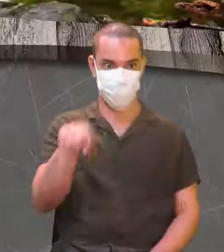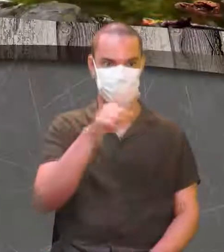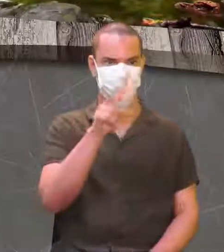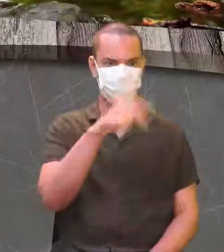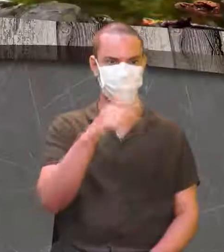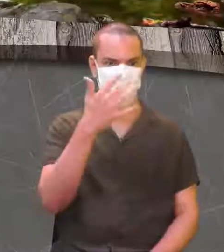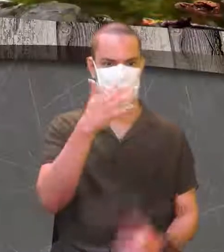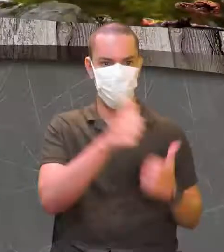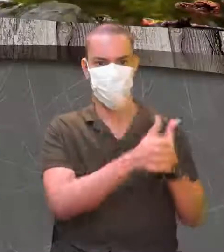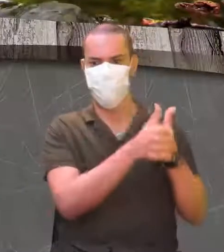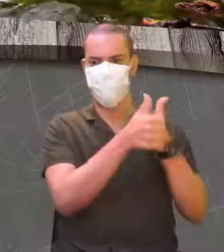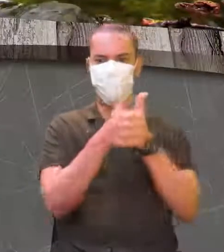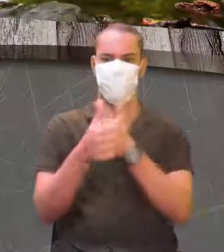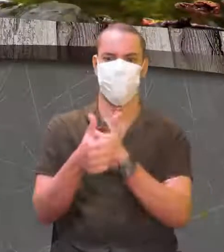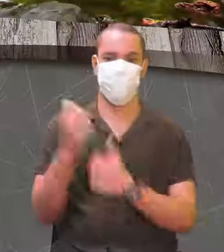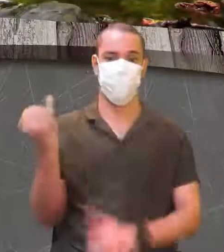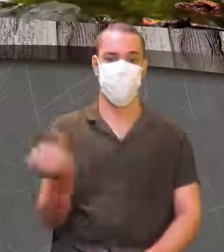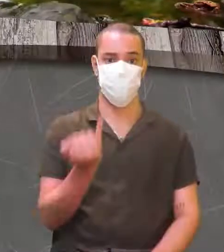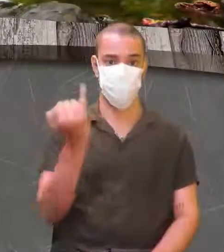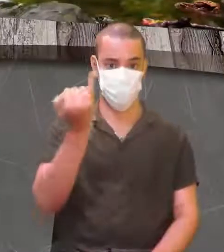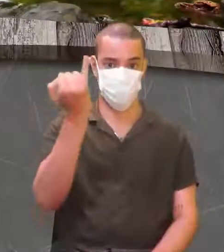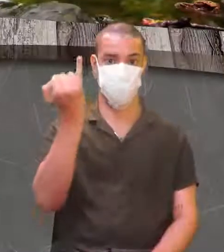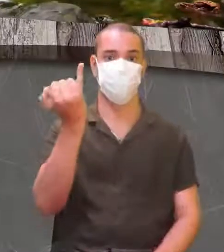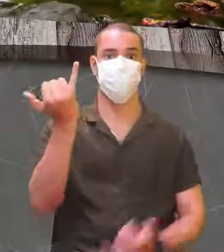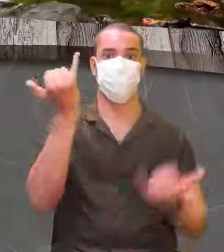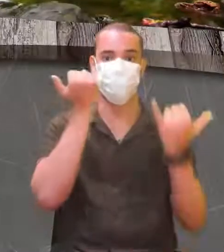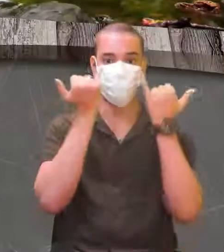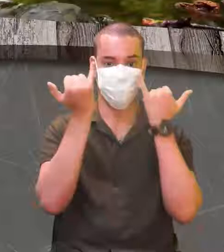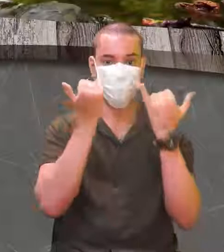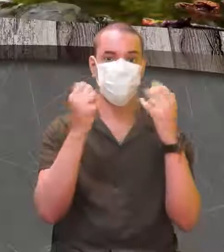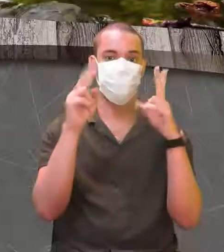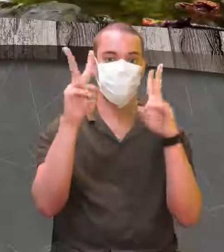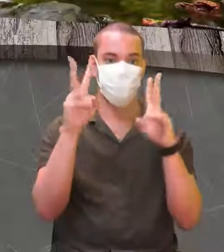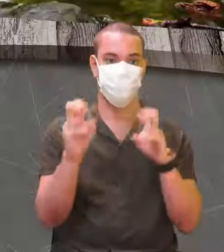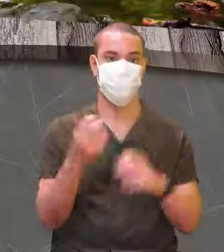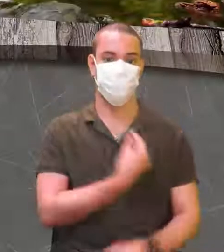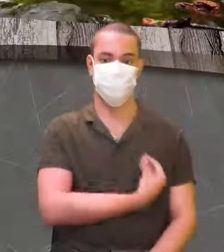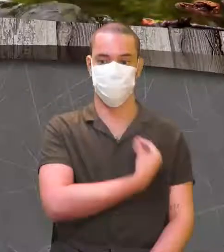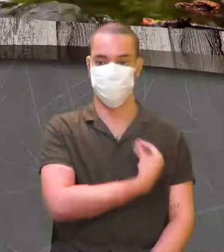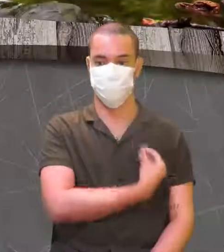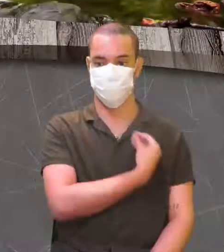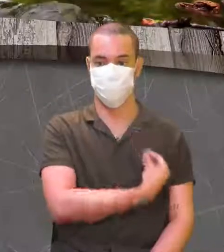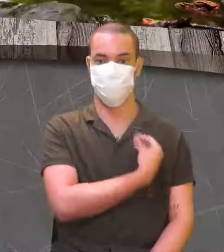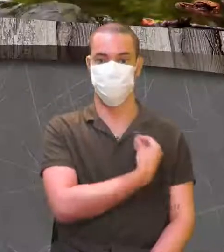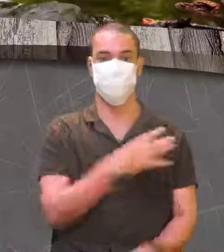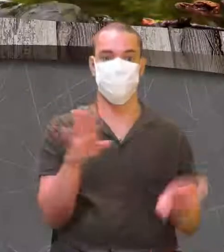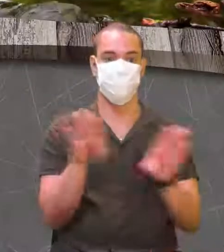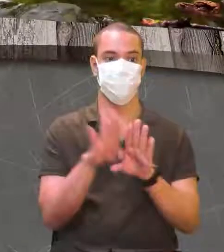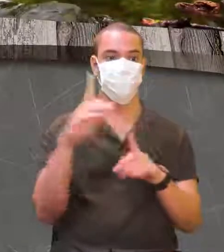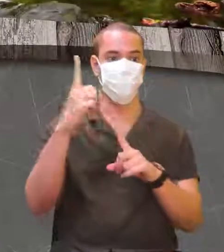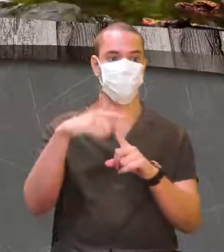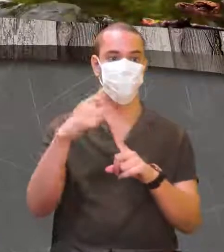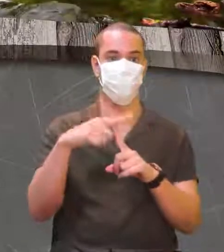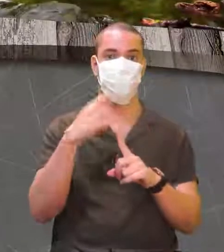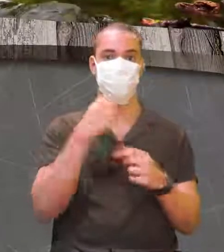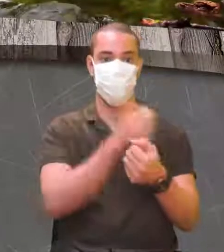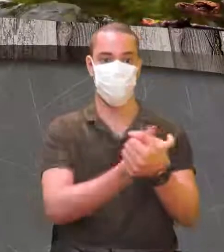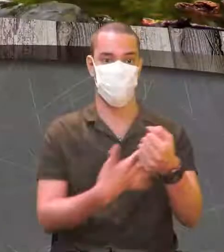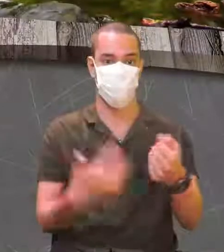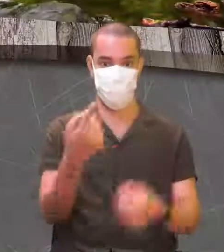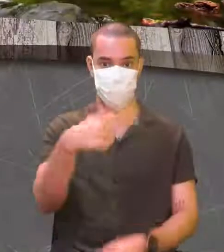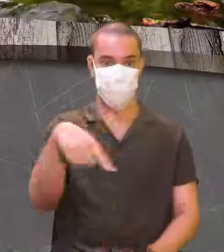Você viu aí como é importante essa informação sobre a presença e o tipo de sangue que